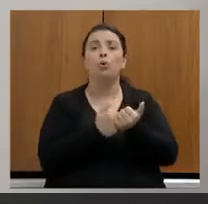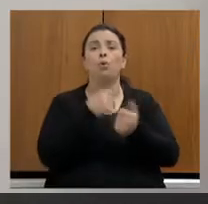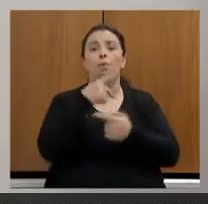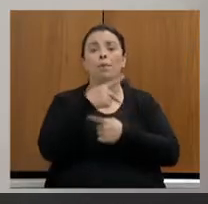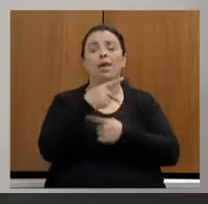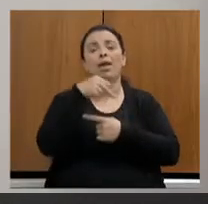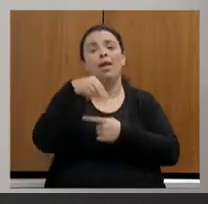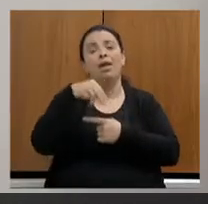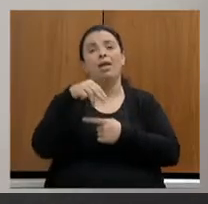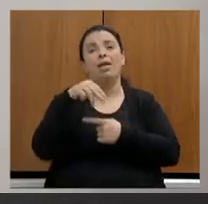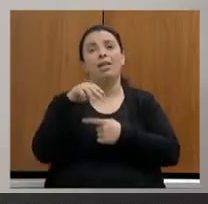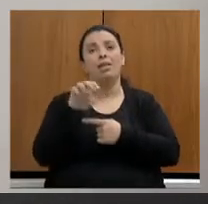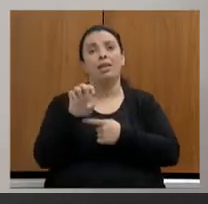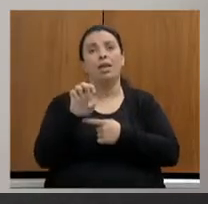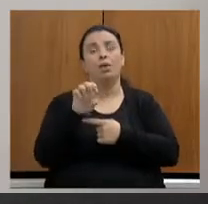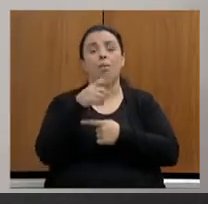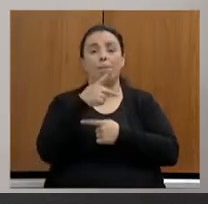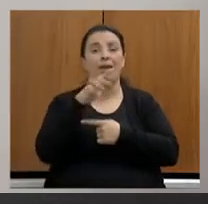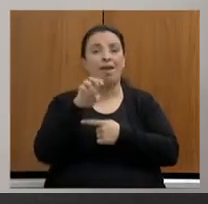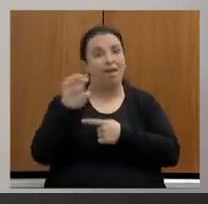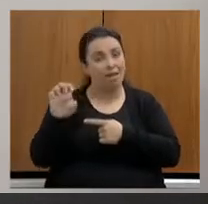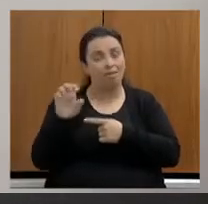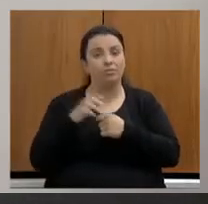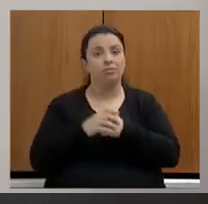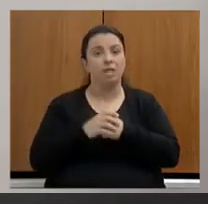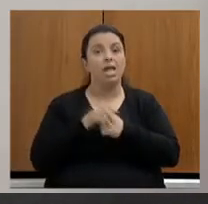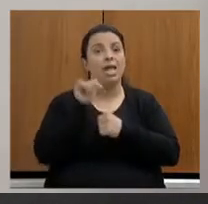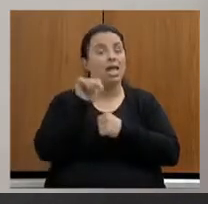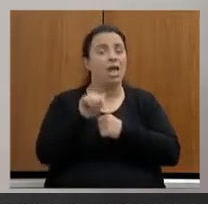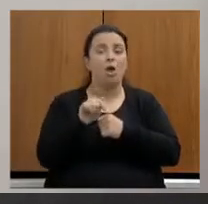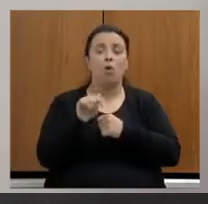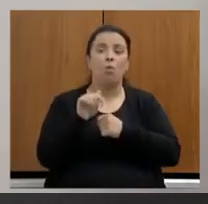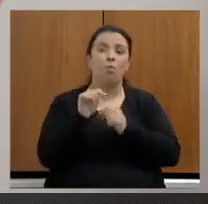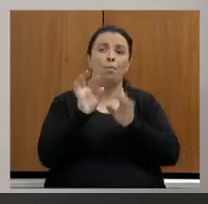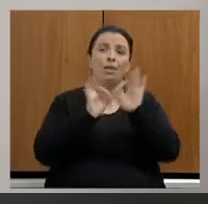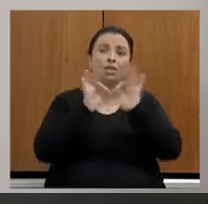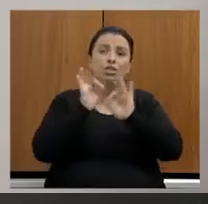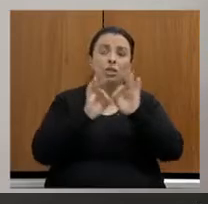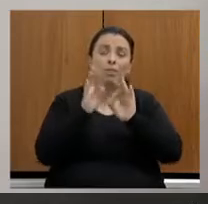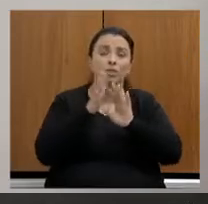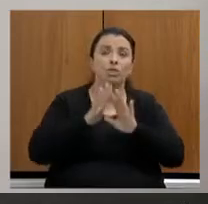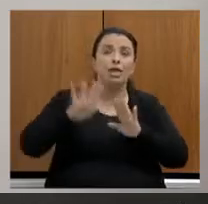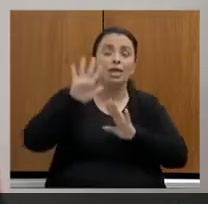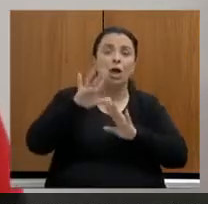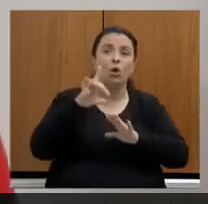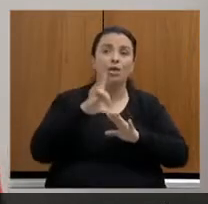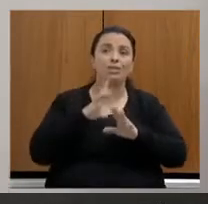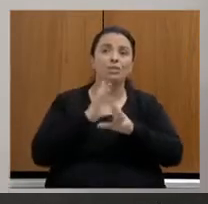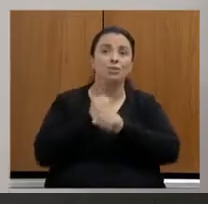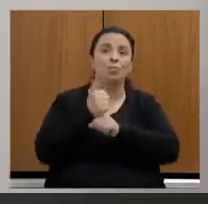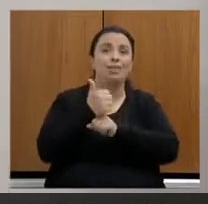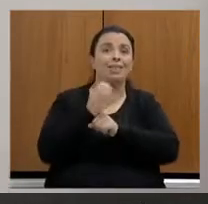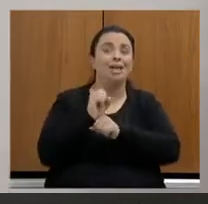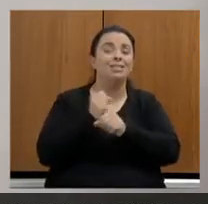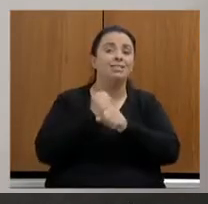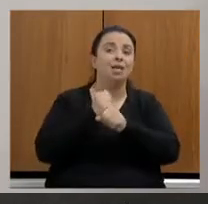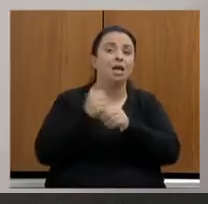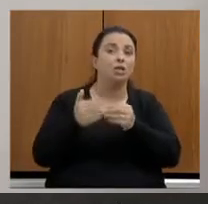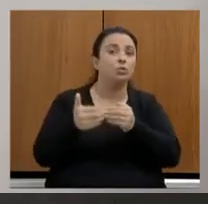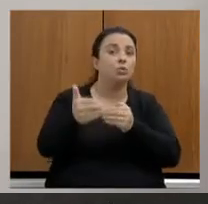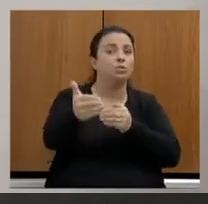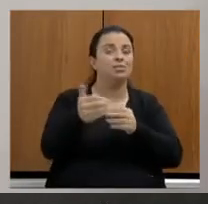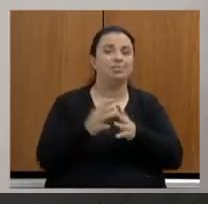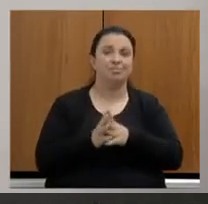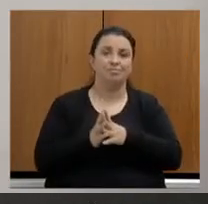cuja organização Está prevista já uma lei estadual planejamento de 10 anos não podemos contar com